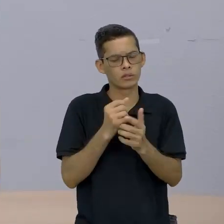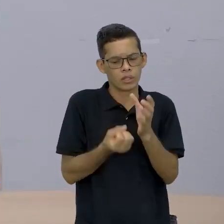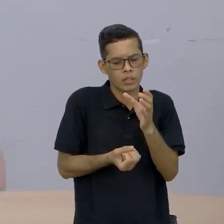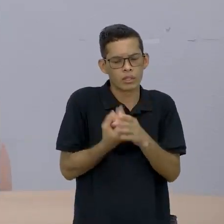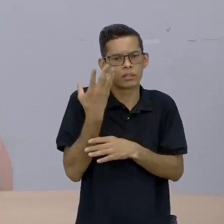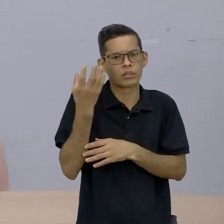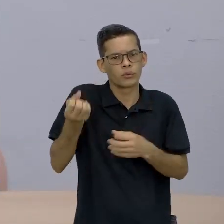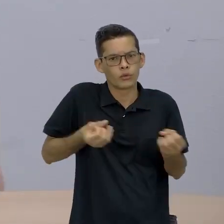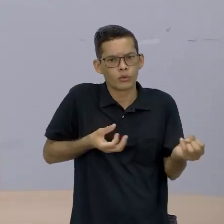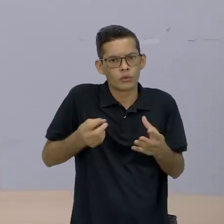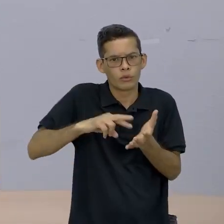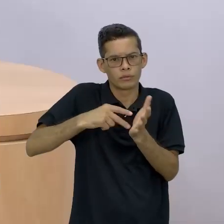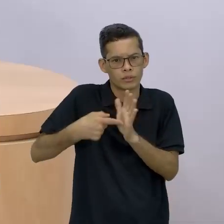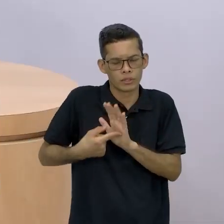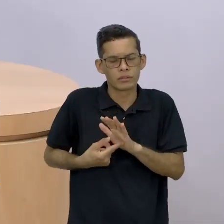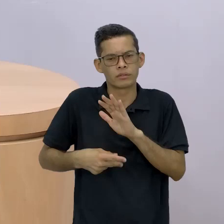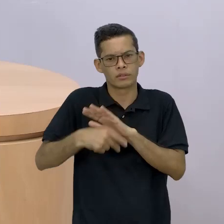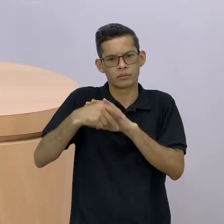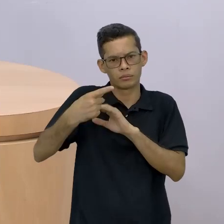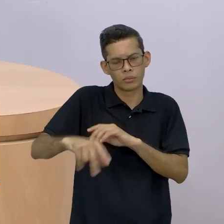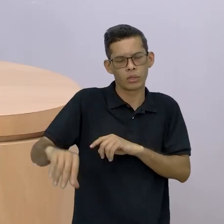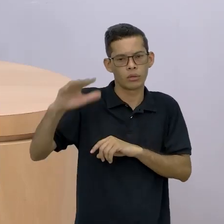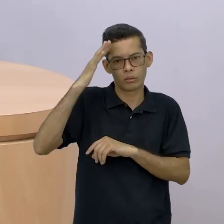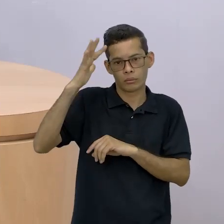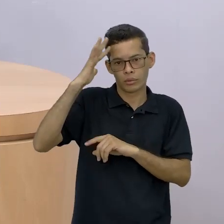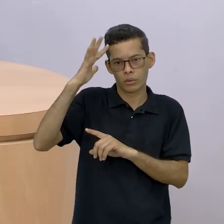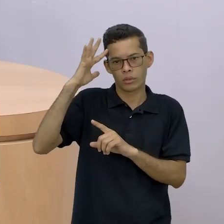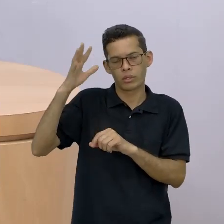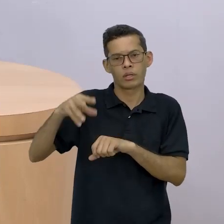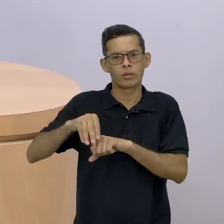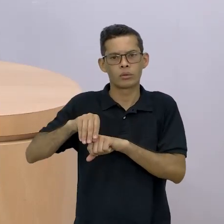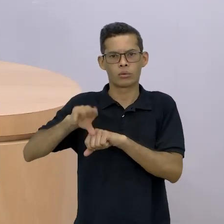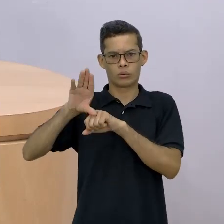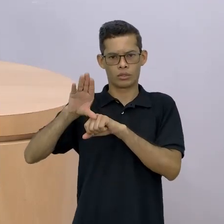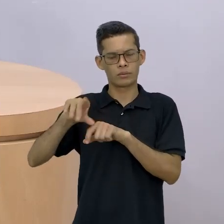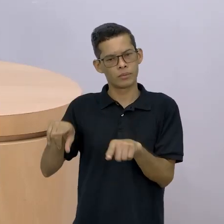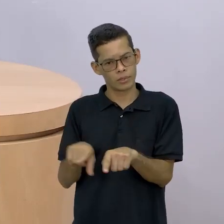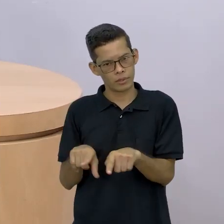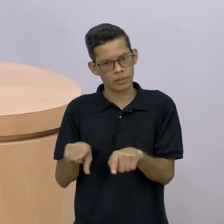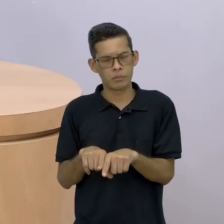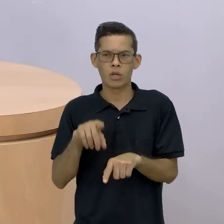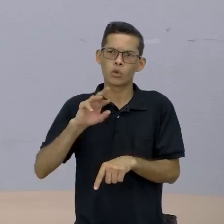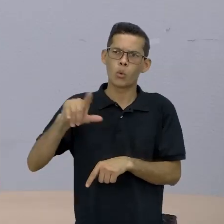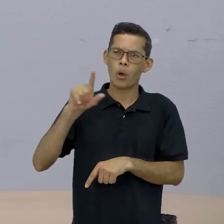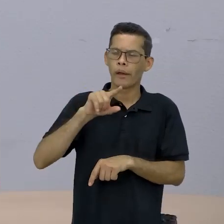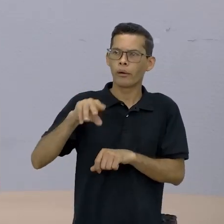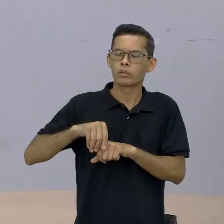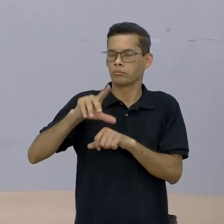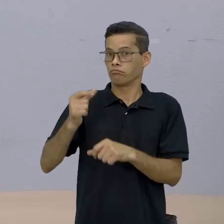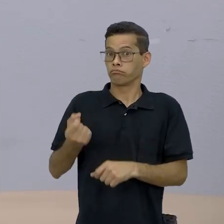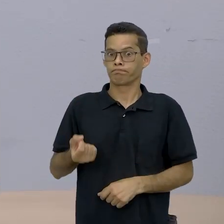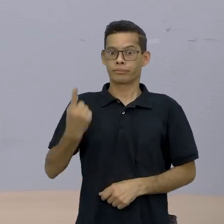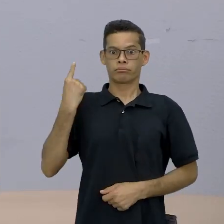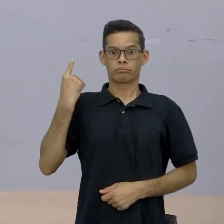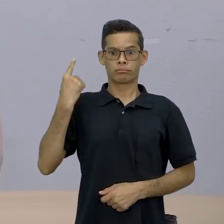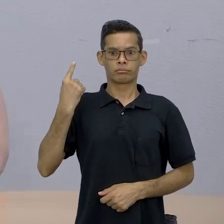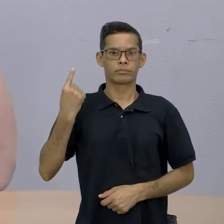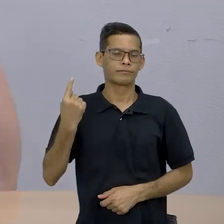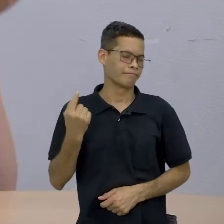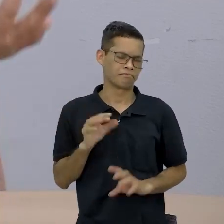dessa teoria e assim um novo conhecimento. Nesse caso não seria um conhecimento inédito, mas seria uma forma de